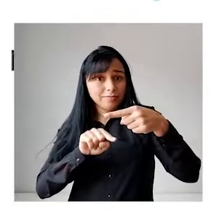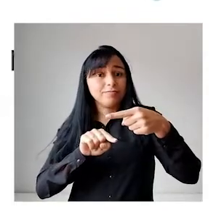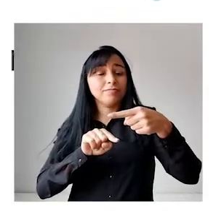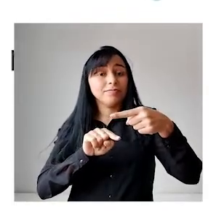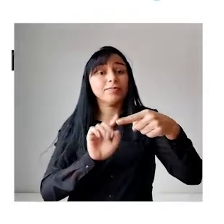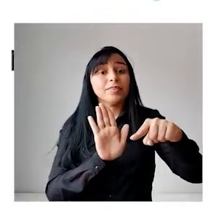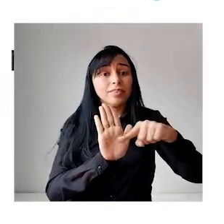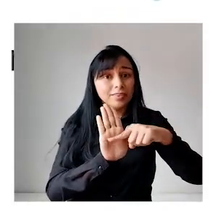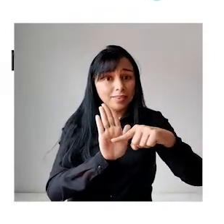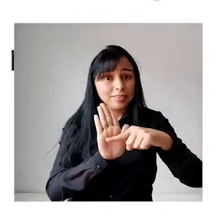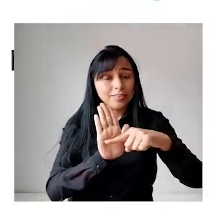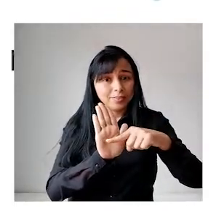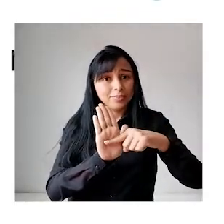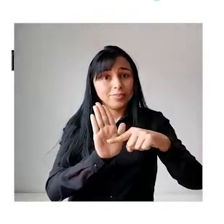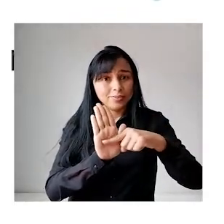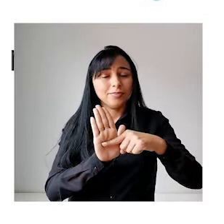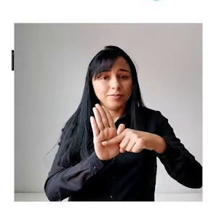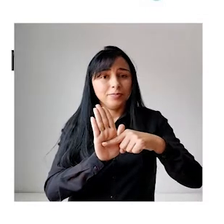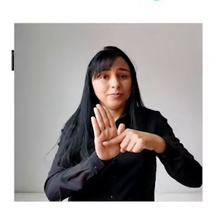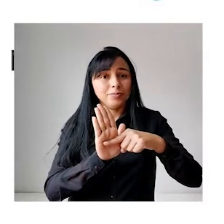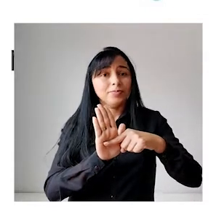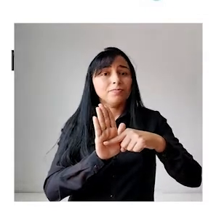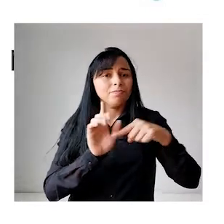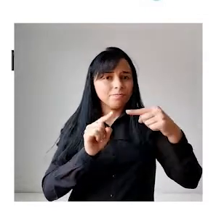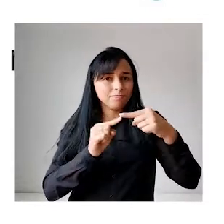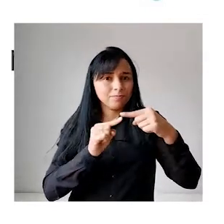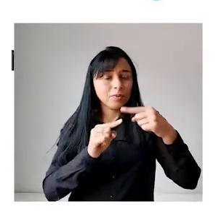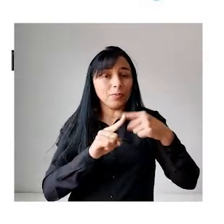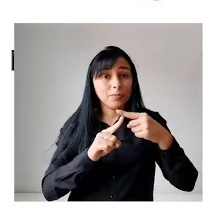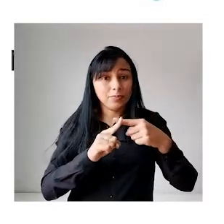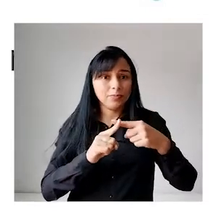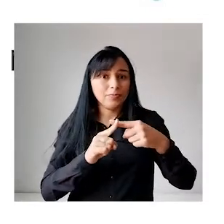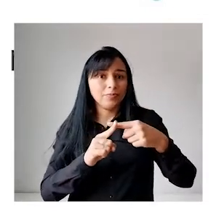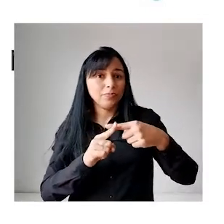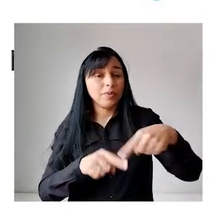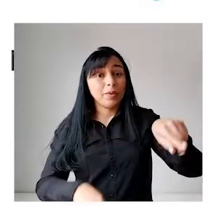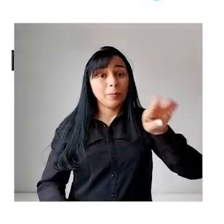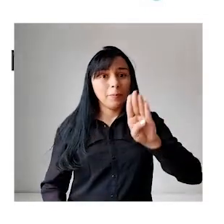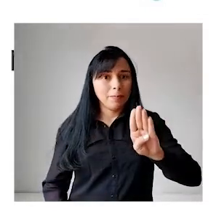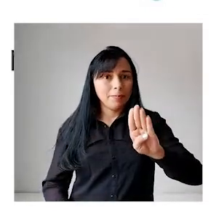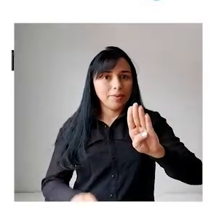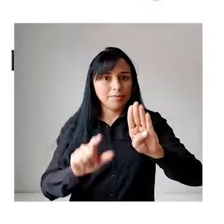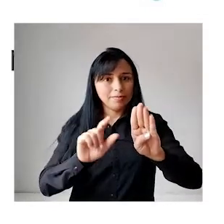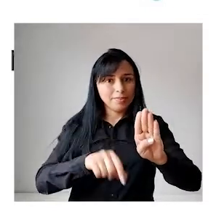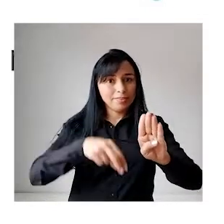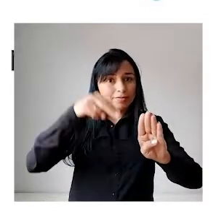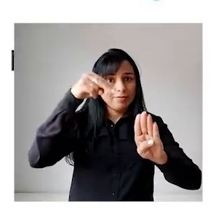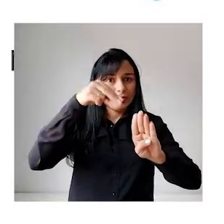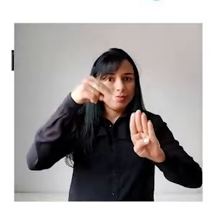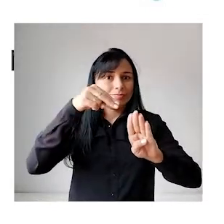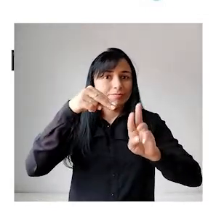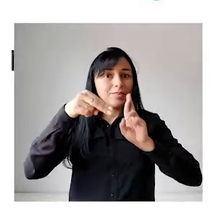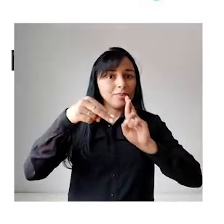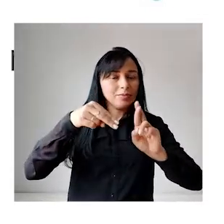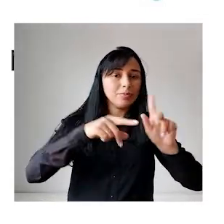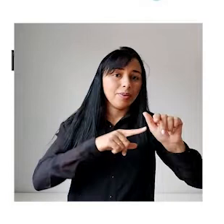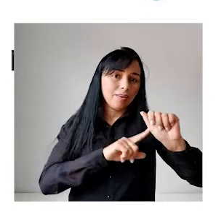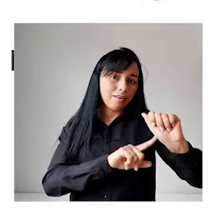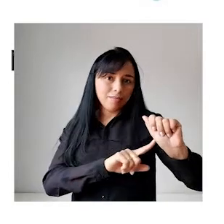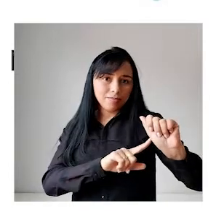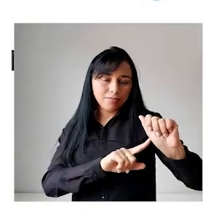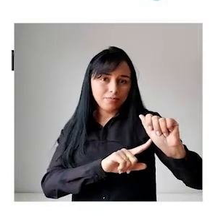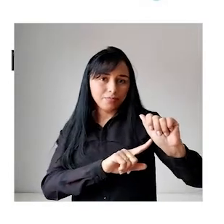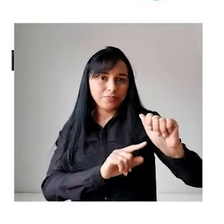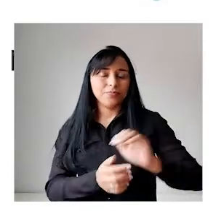ao número real b, tal que b elevado a n é igual a a. Então, é o mesmo caso que a gente estudou no início,